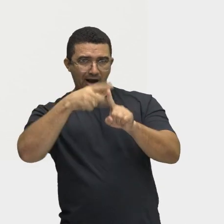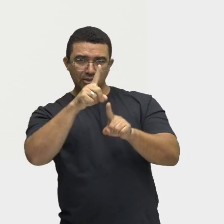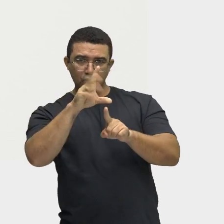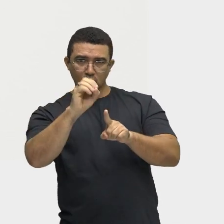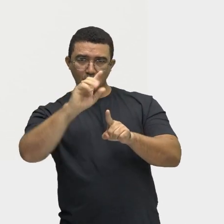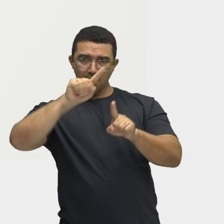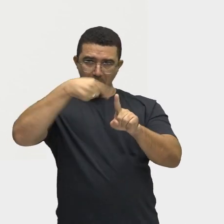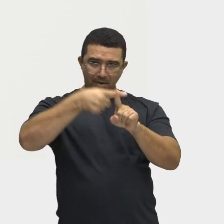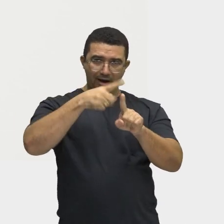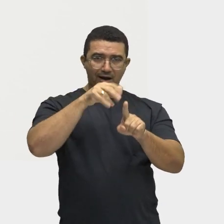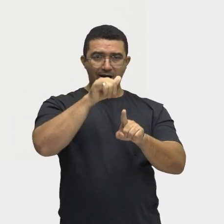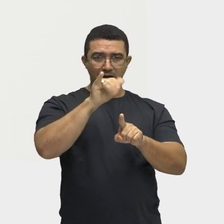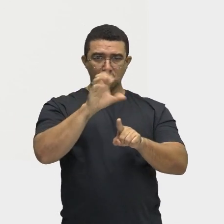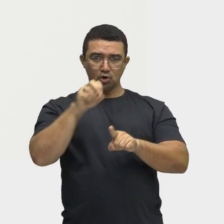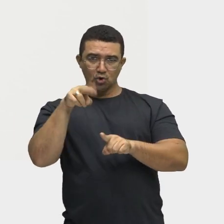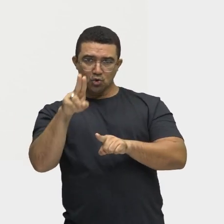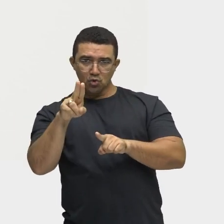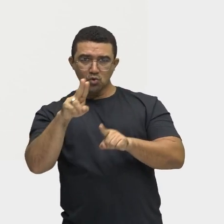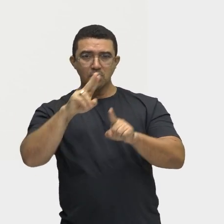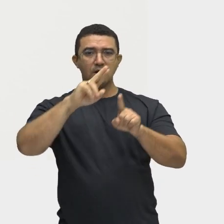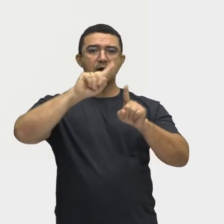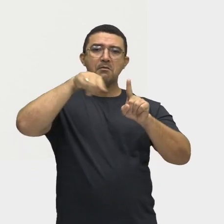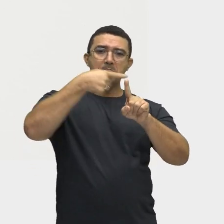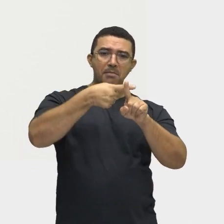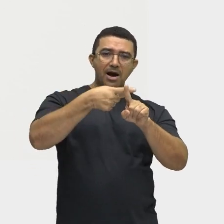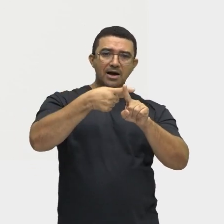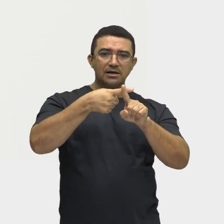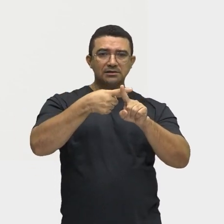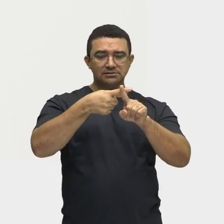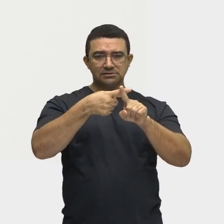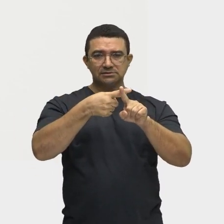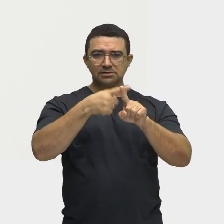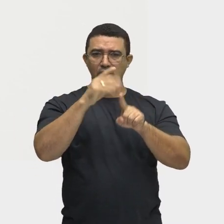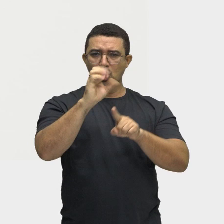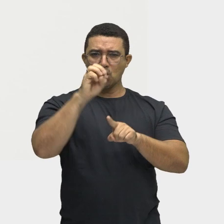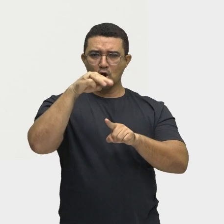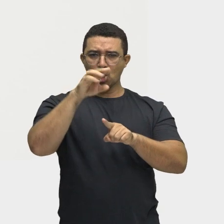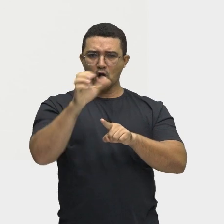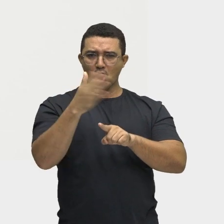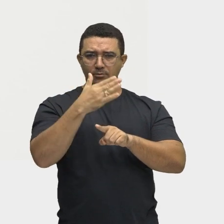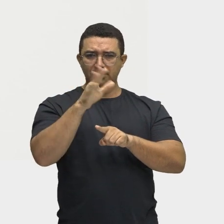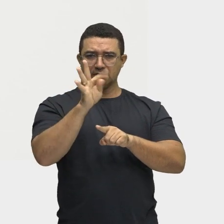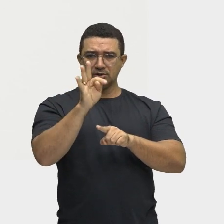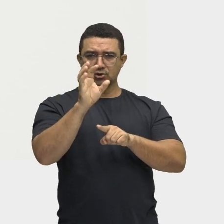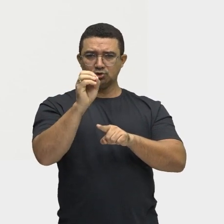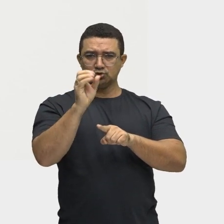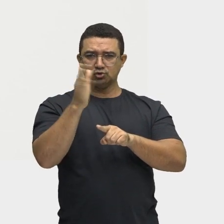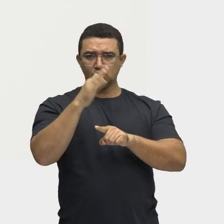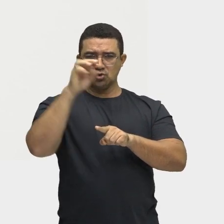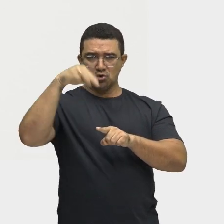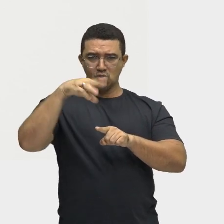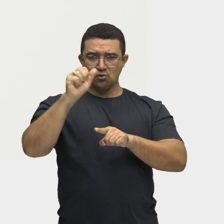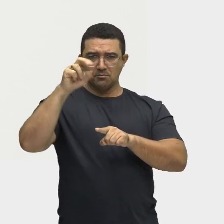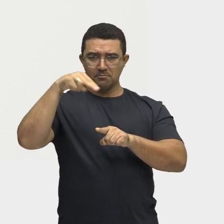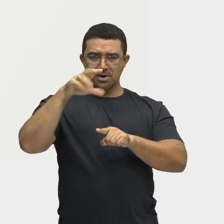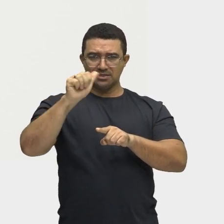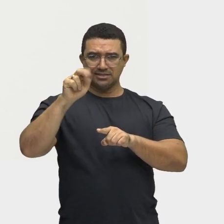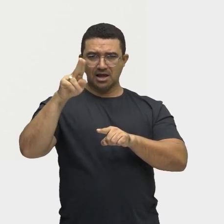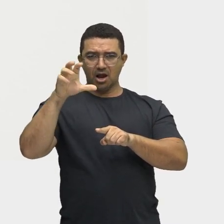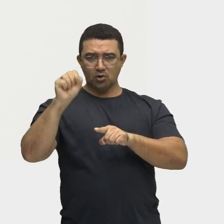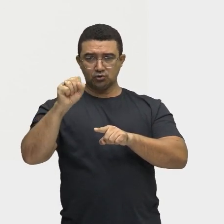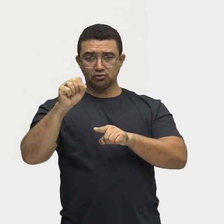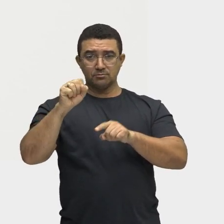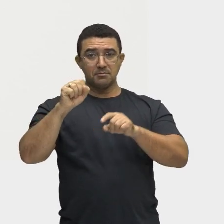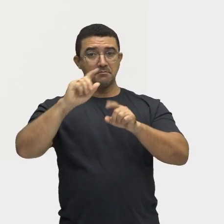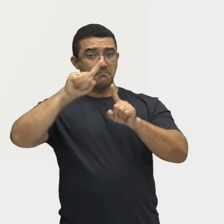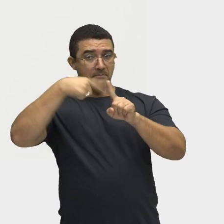do, seguido do sujeito you, come, que é o verbo principal. E o resto da pergunta, né? Why do you come